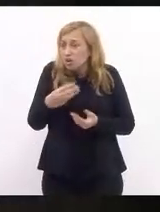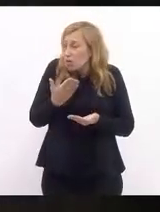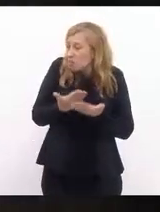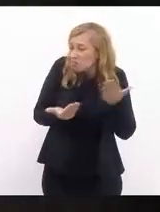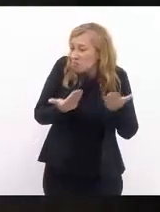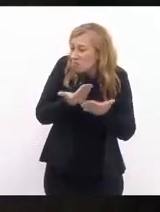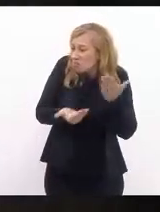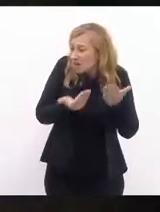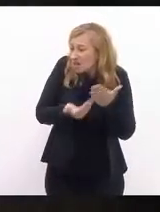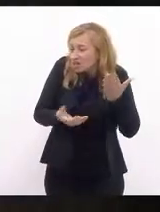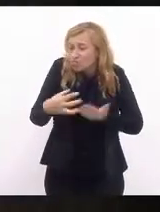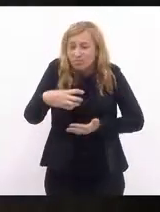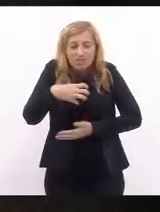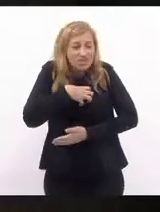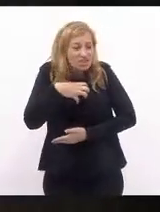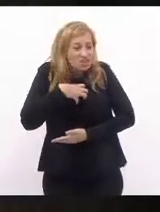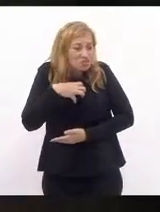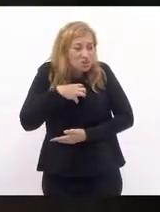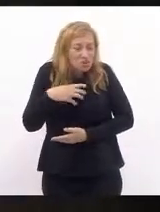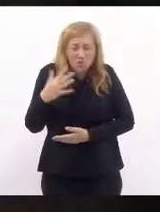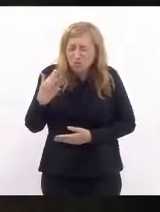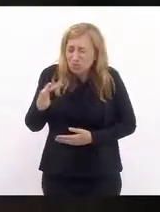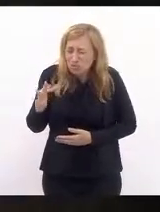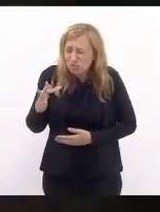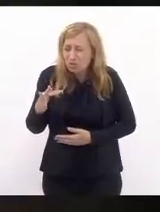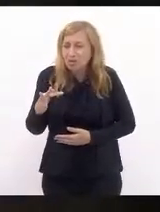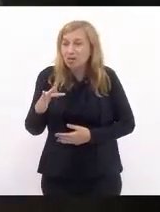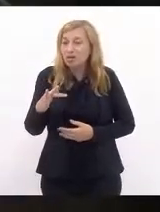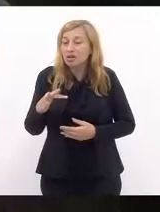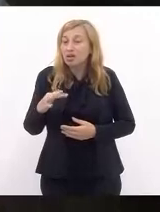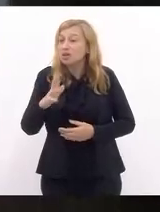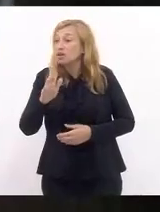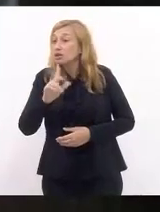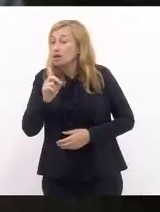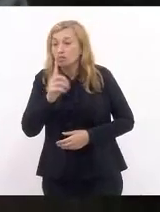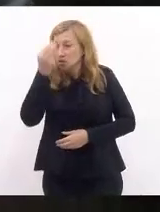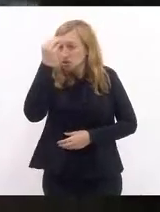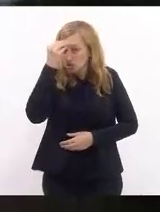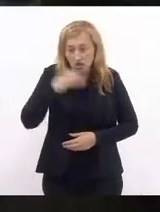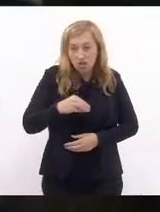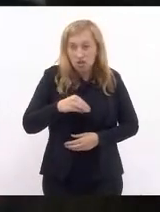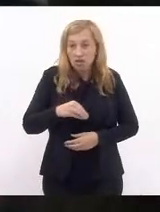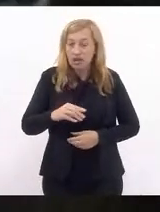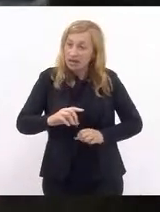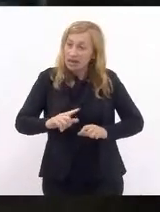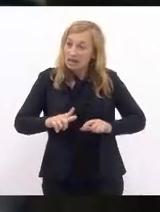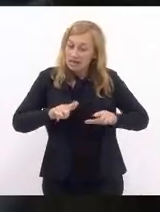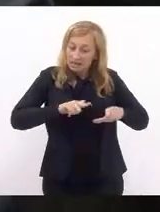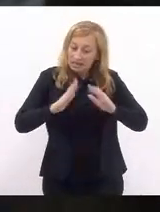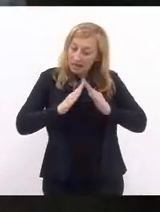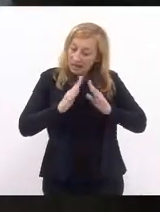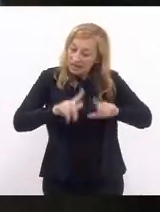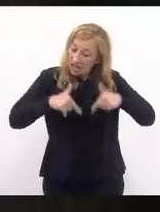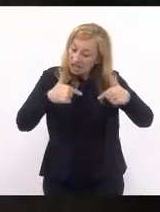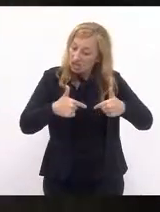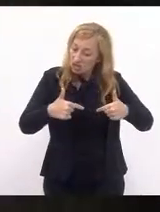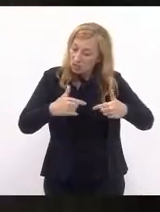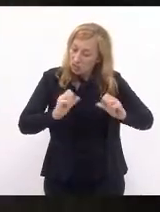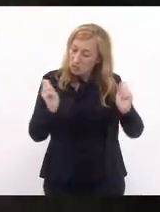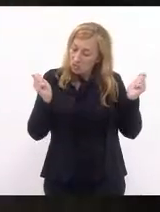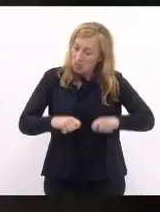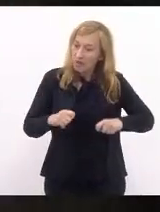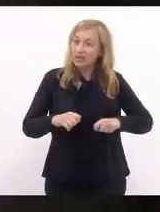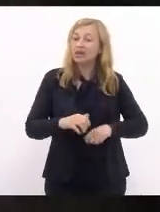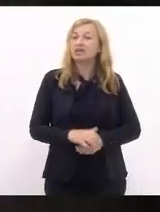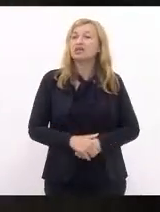com perdas e com sentimentos de dor muito grande mesmo assim não esmoreceram essa casa funcionou com brilhantismo com muita